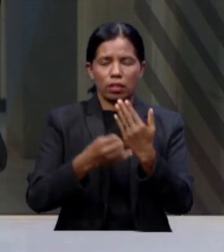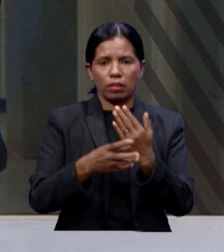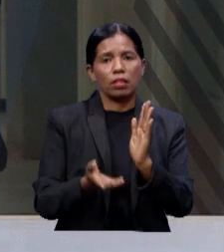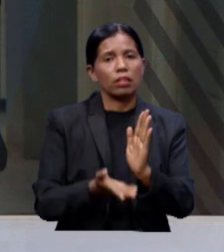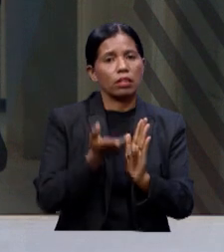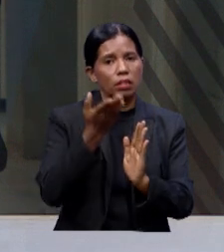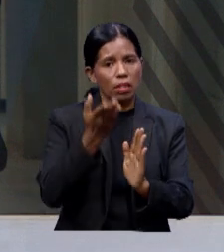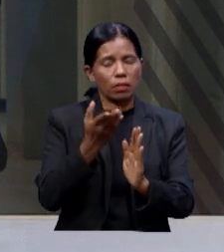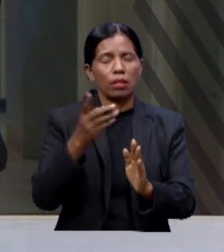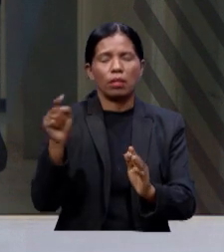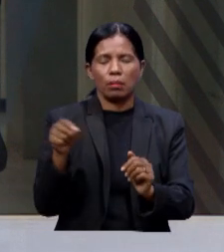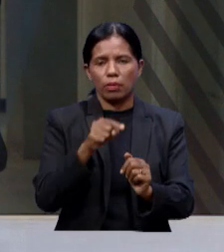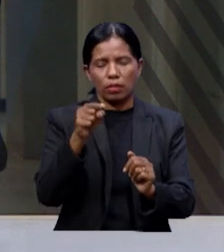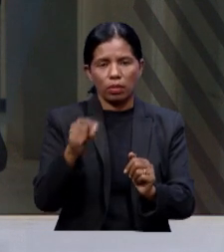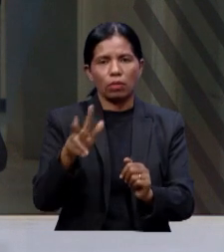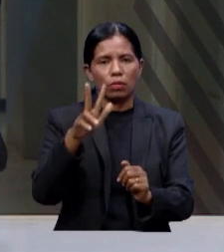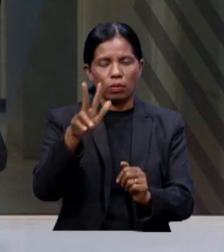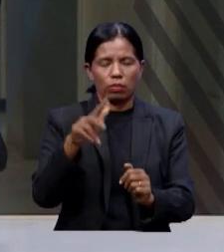tolo pontualo.